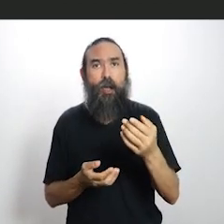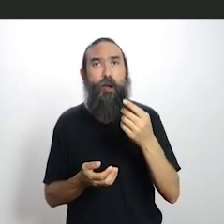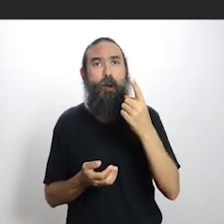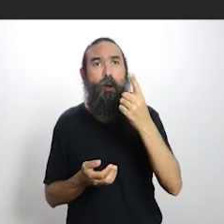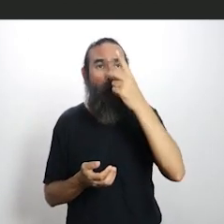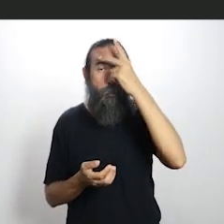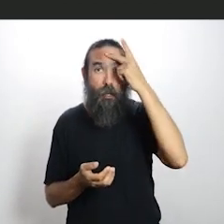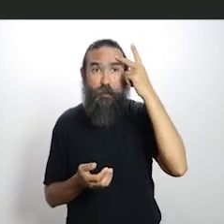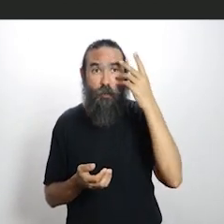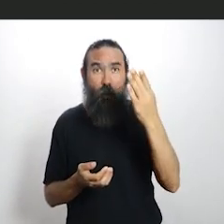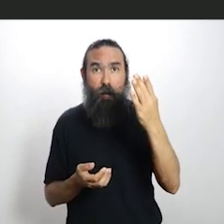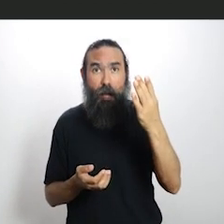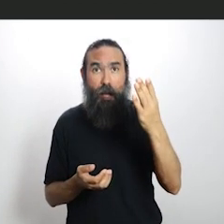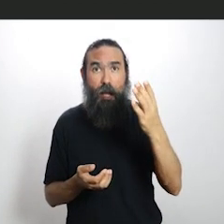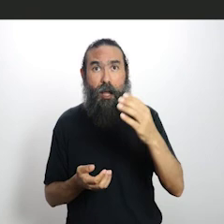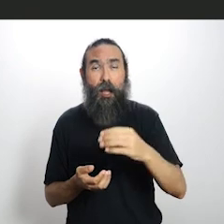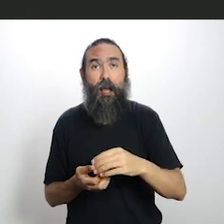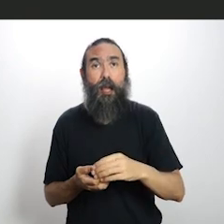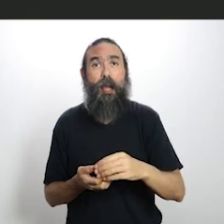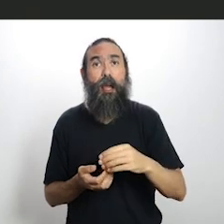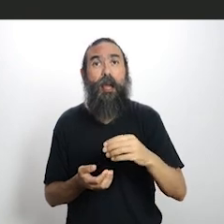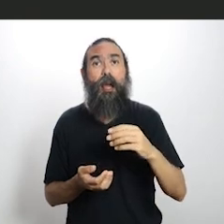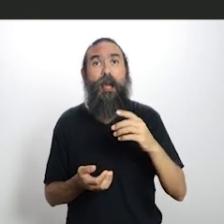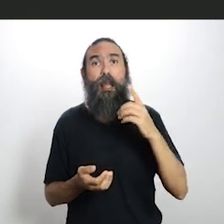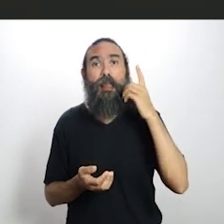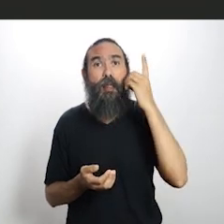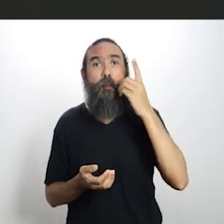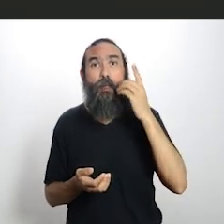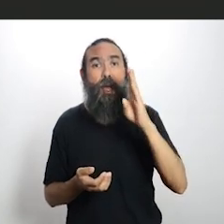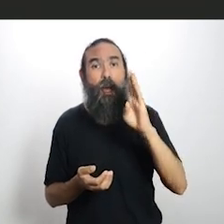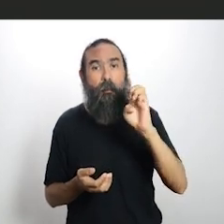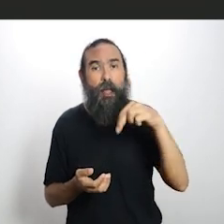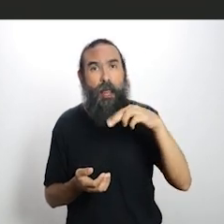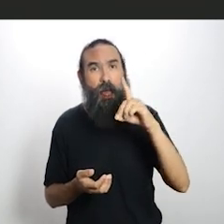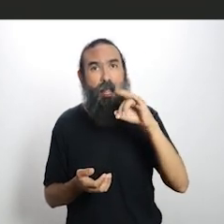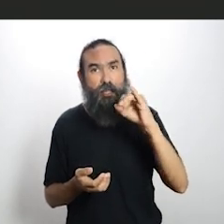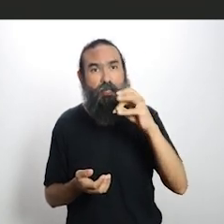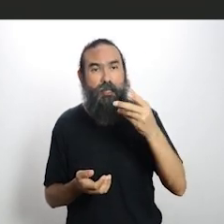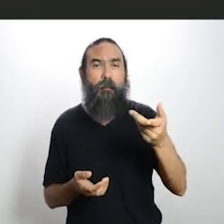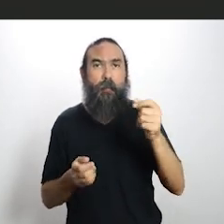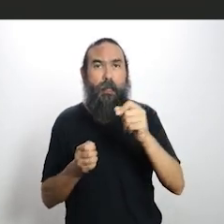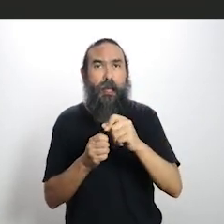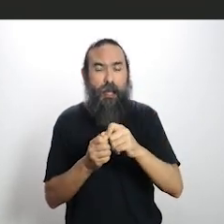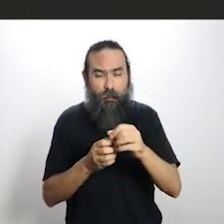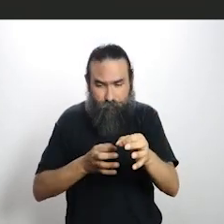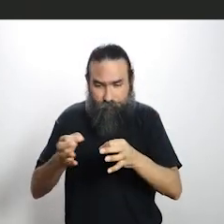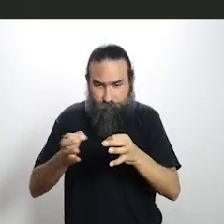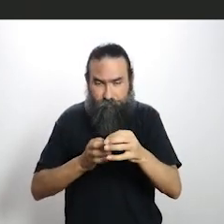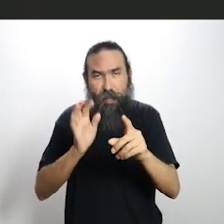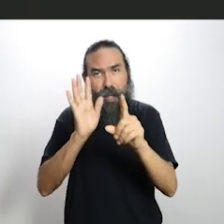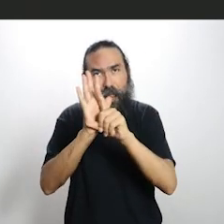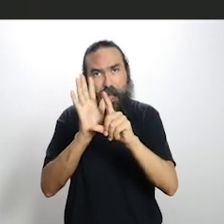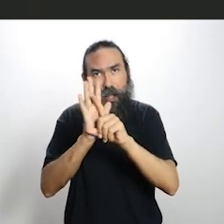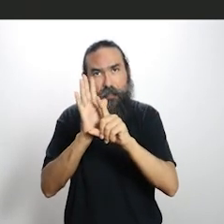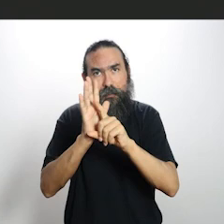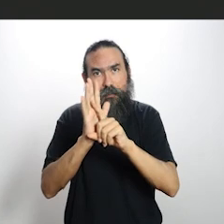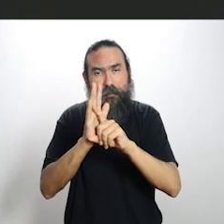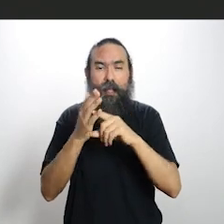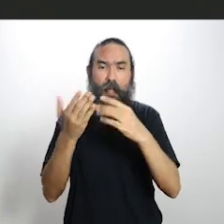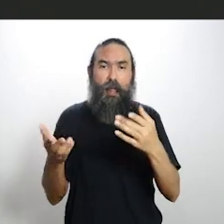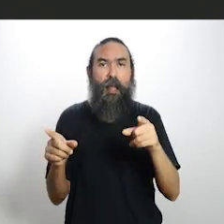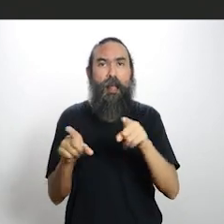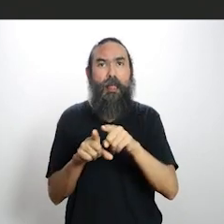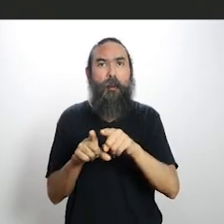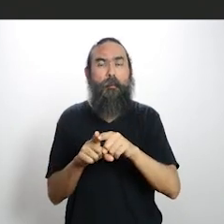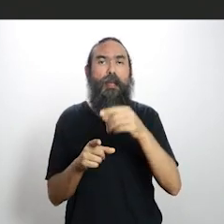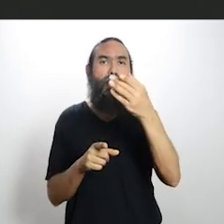dar os elogios a Jandira por ser uma grande articuladora e fazer com que isso passasse nas férias mas